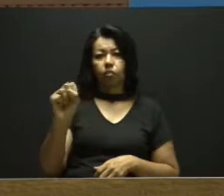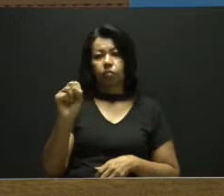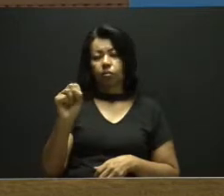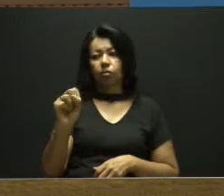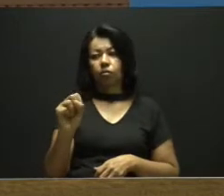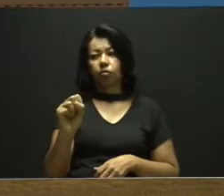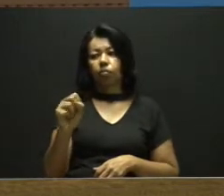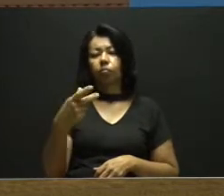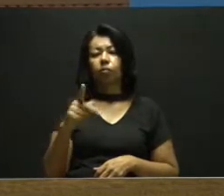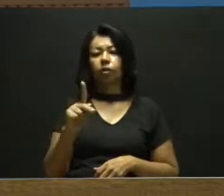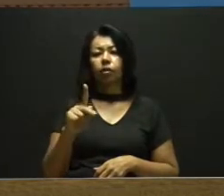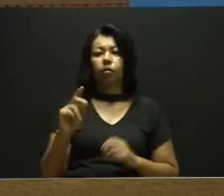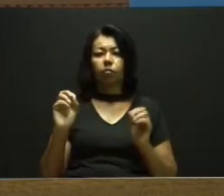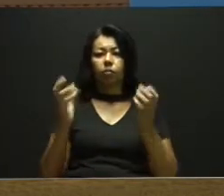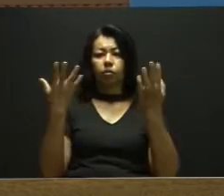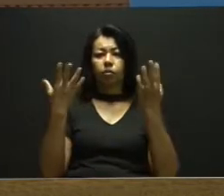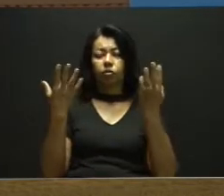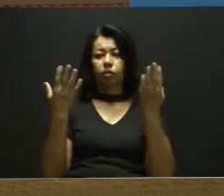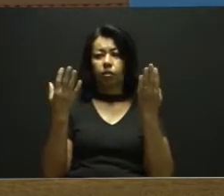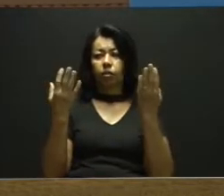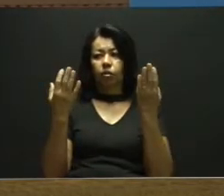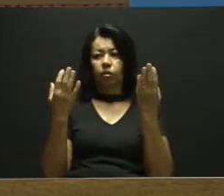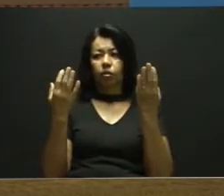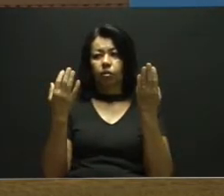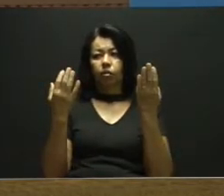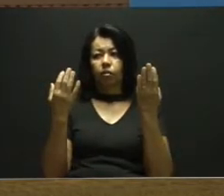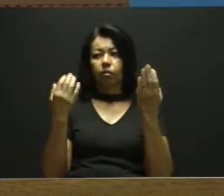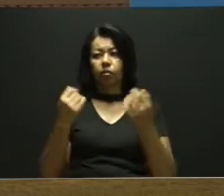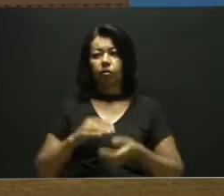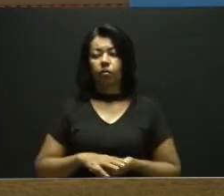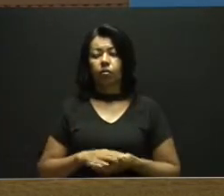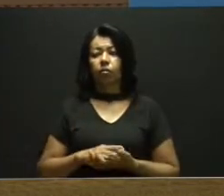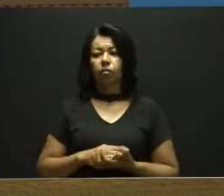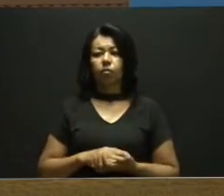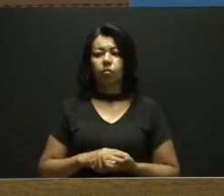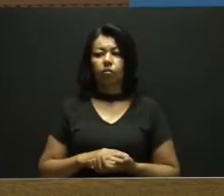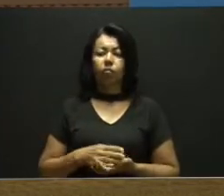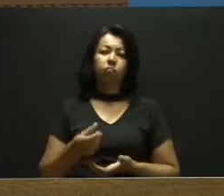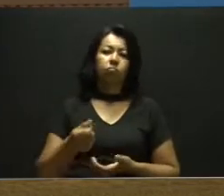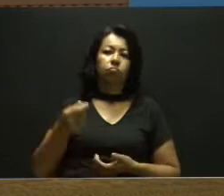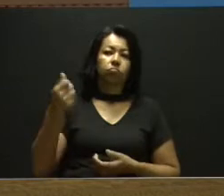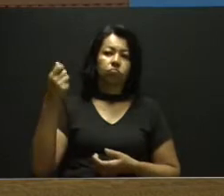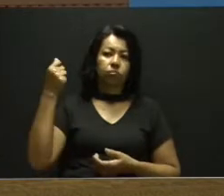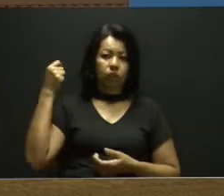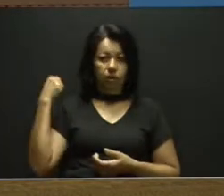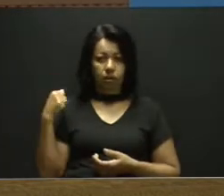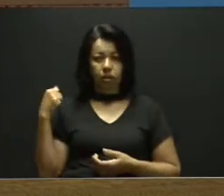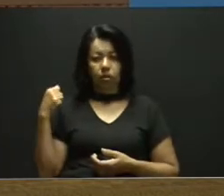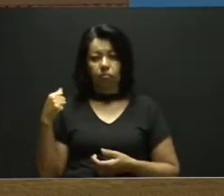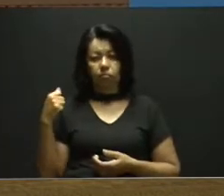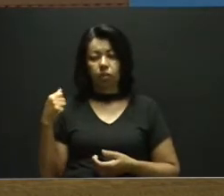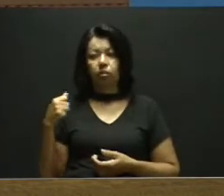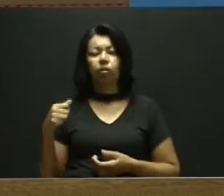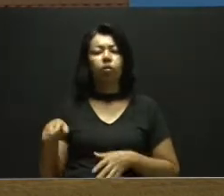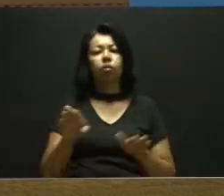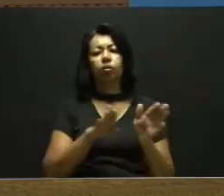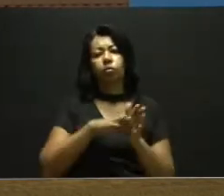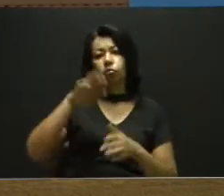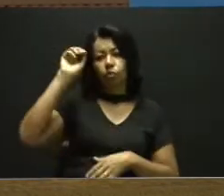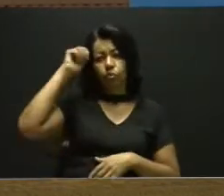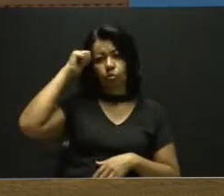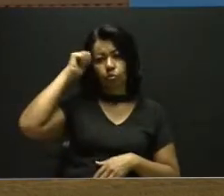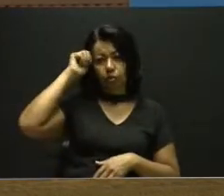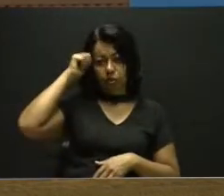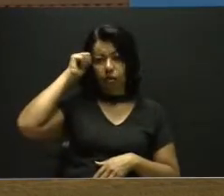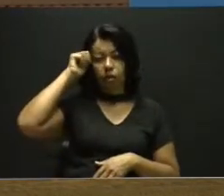para homenagear a minha ancestralidade e é de todos os negros